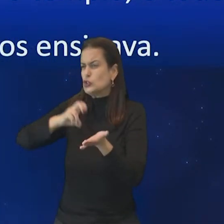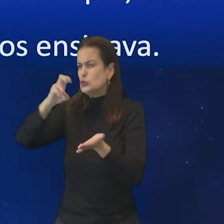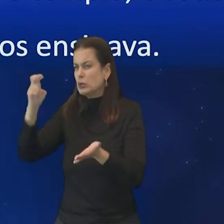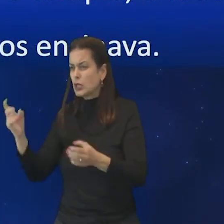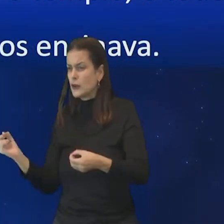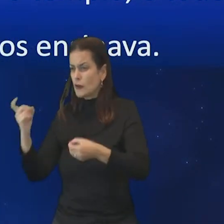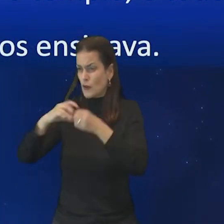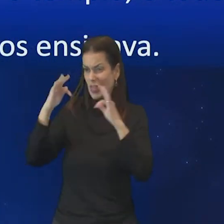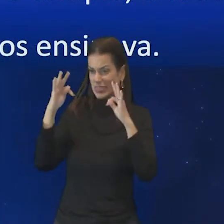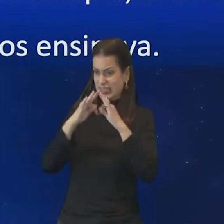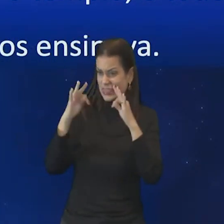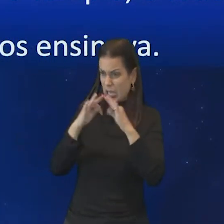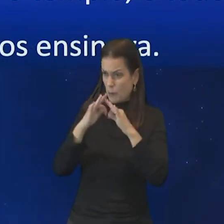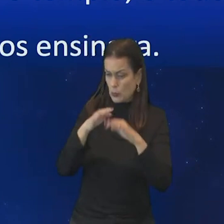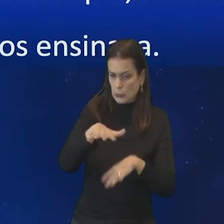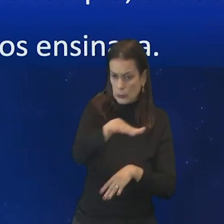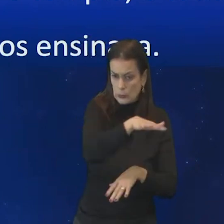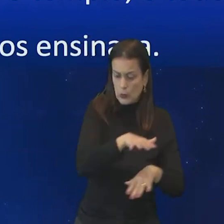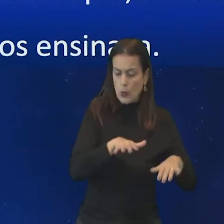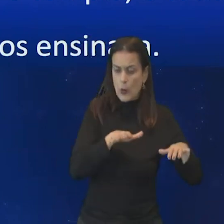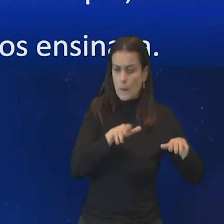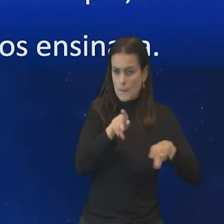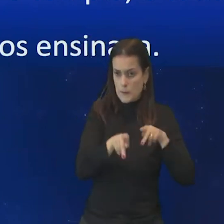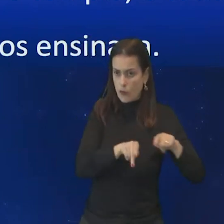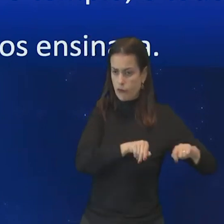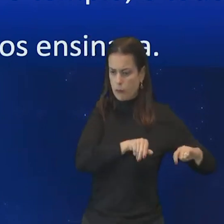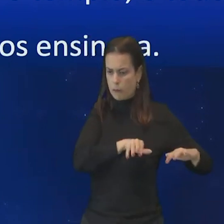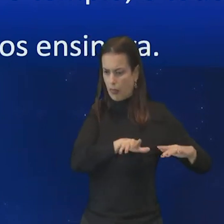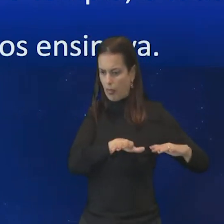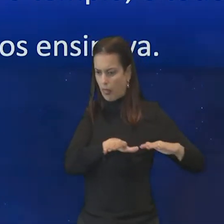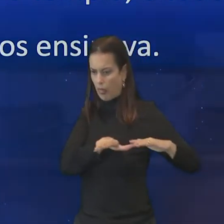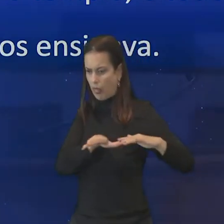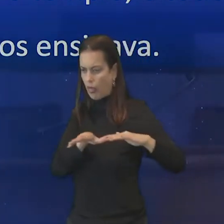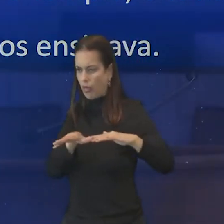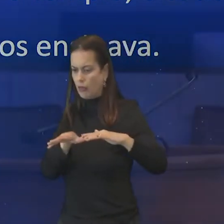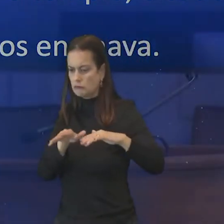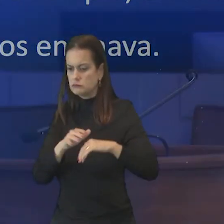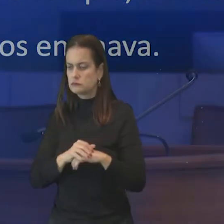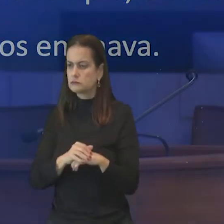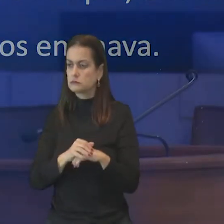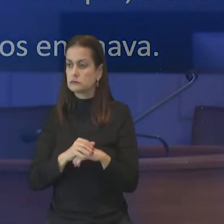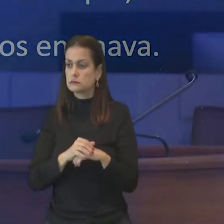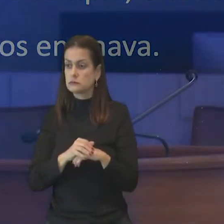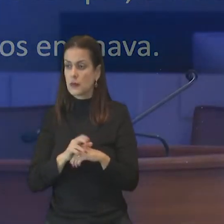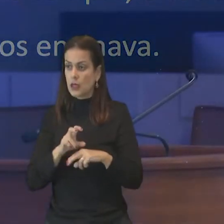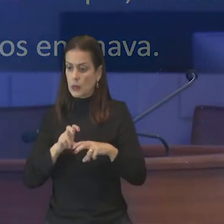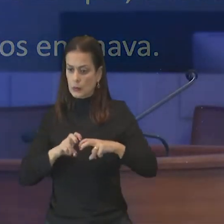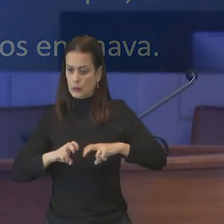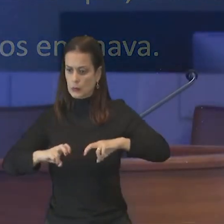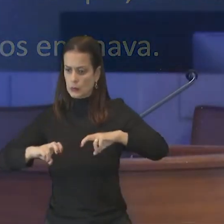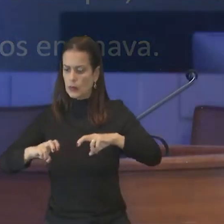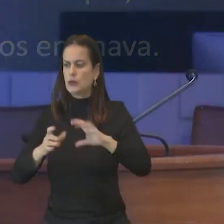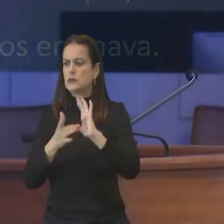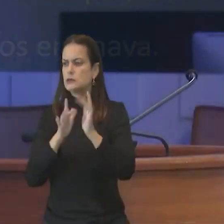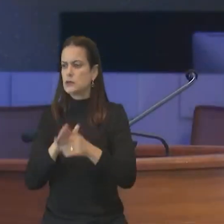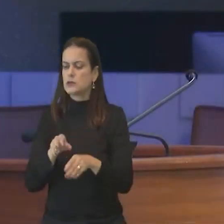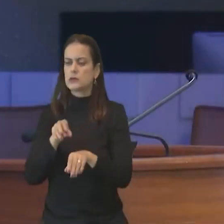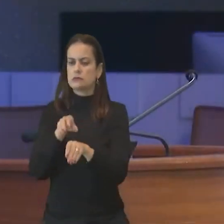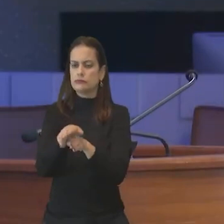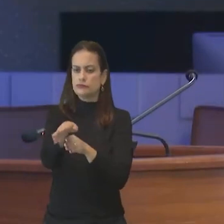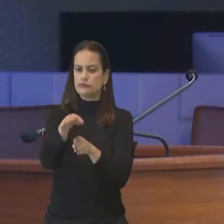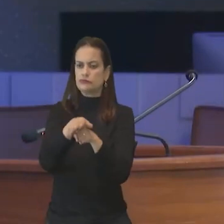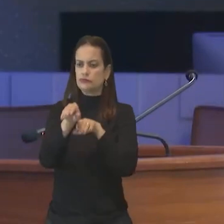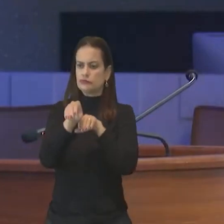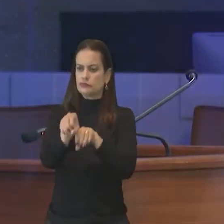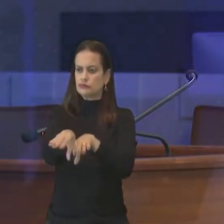templo, e todo o povo ia ter com ele, e assentando-se, os ensinava.